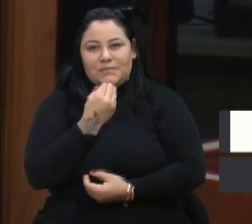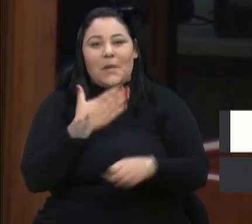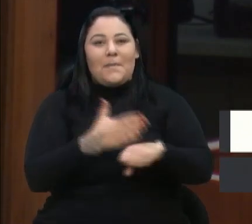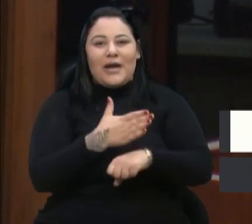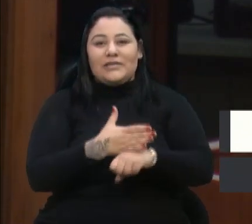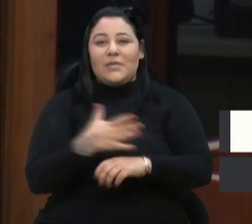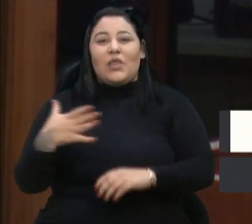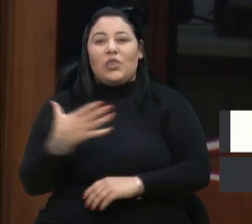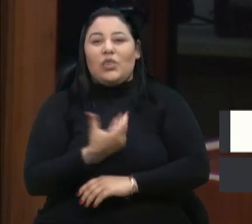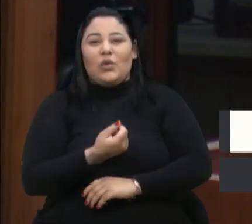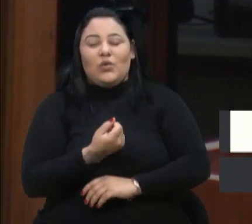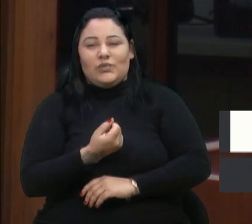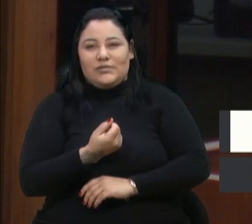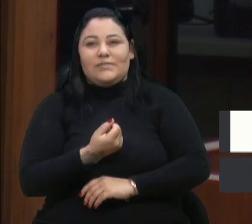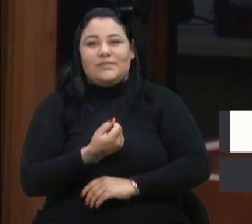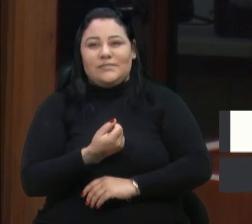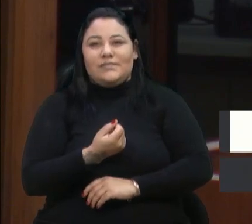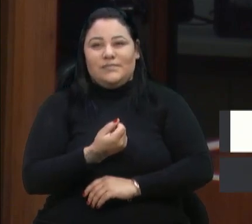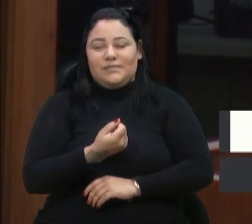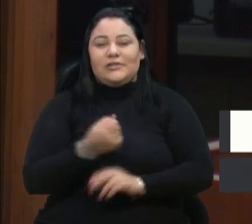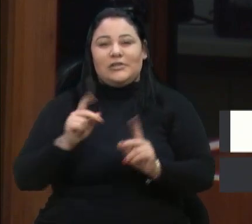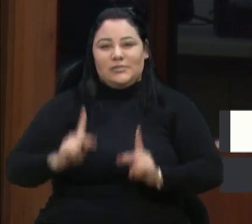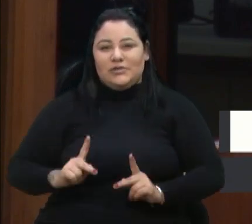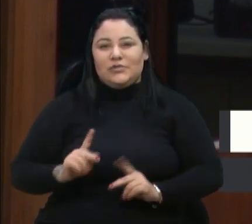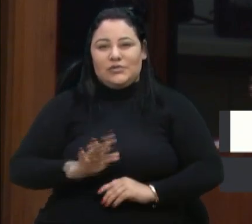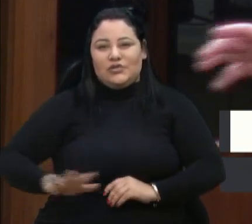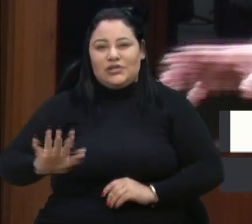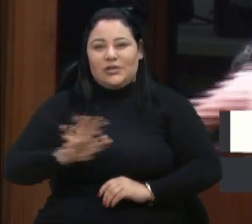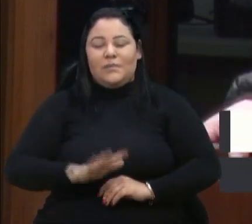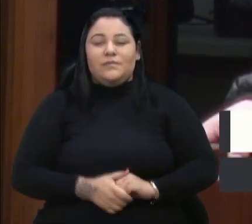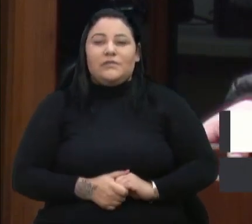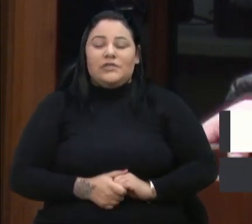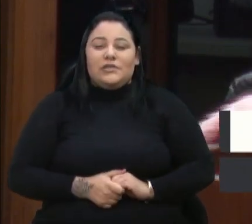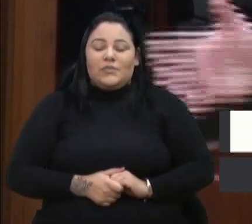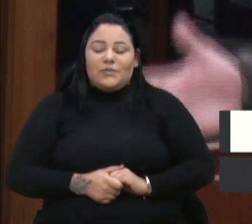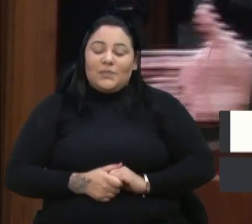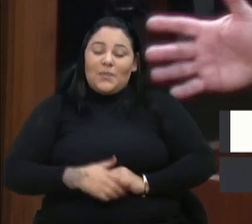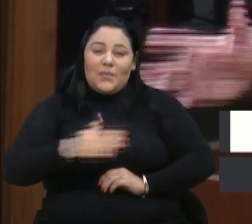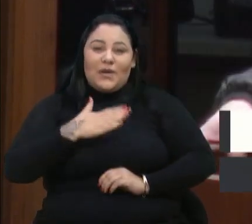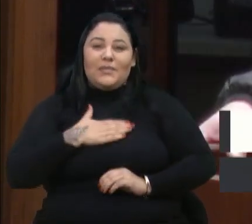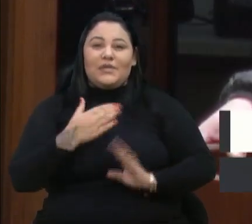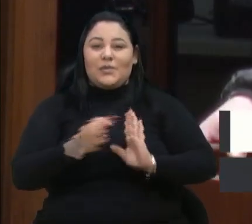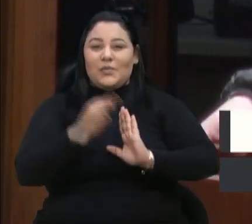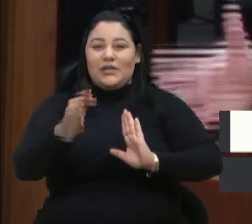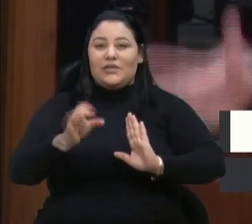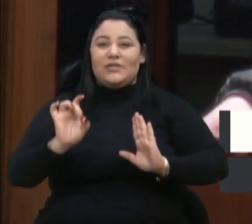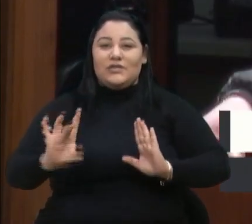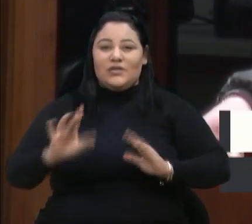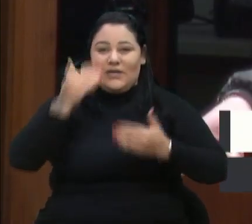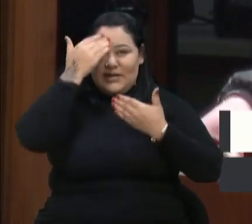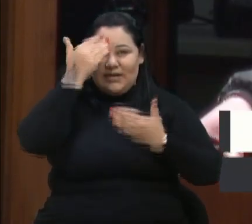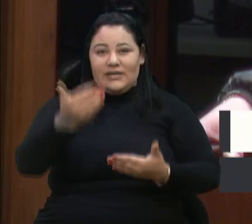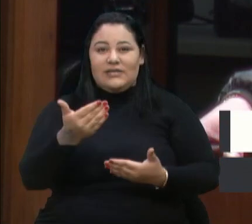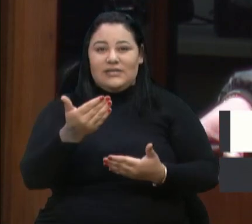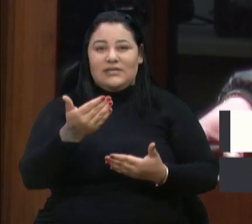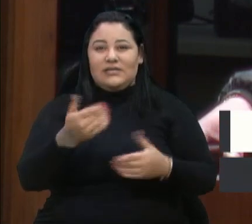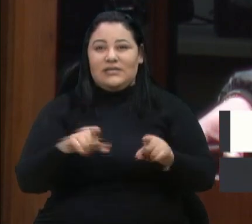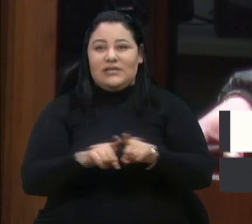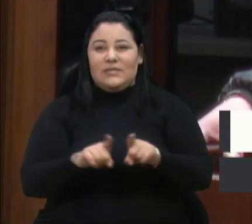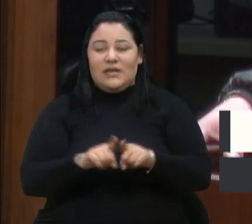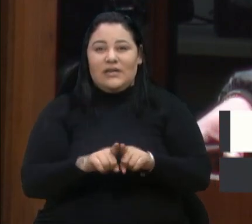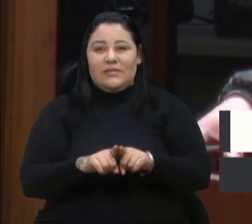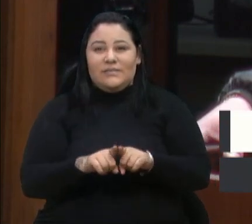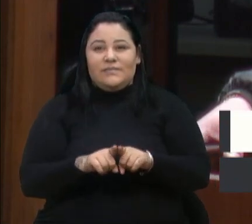o público em geral. Então, aqui, o que me cabe é somente agradecer, Voloski,